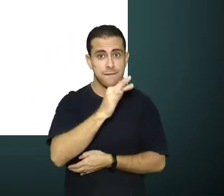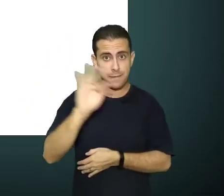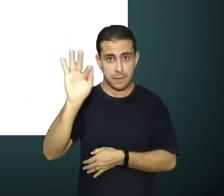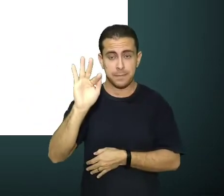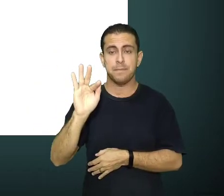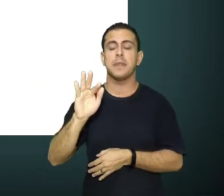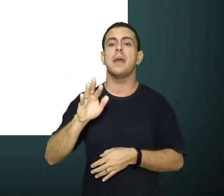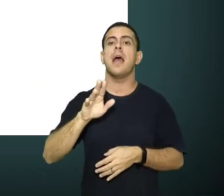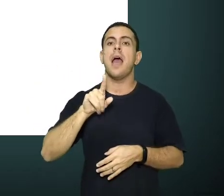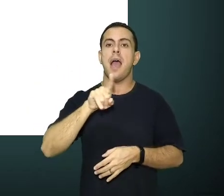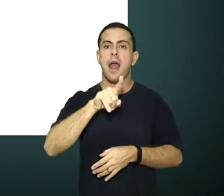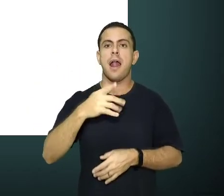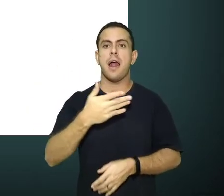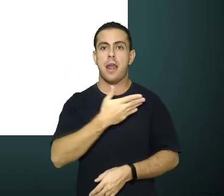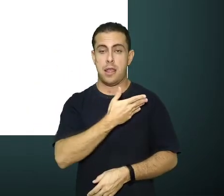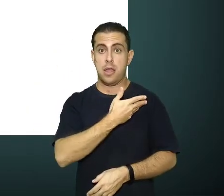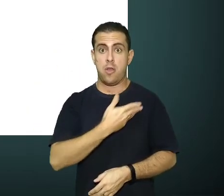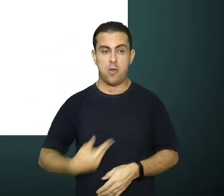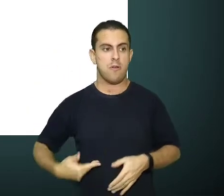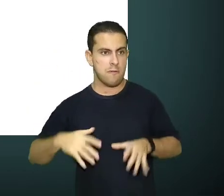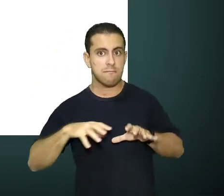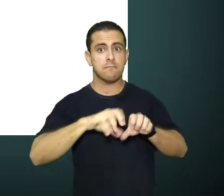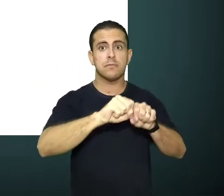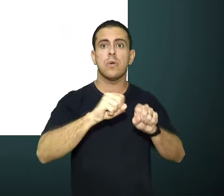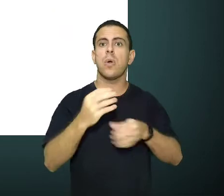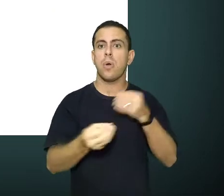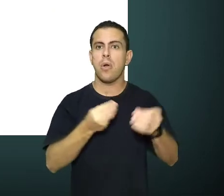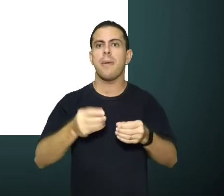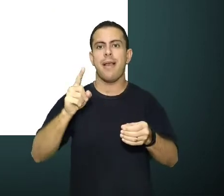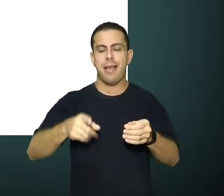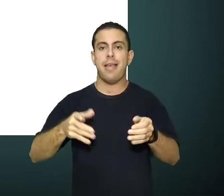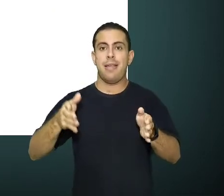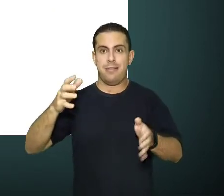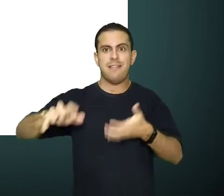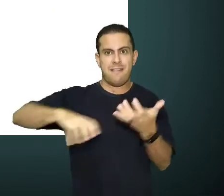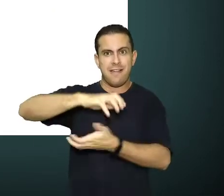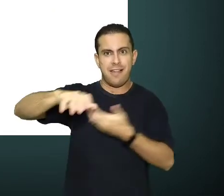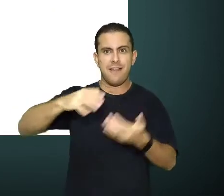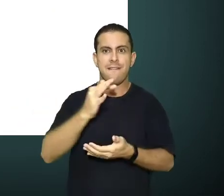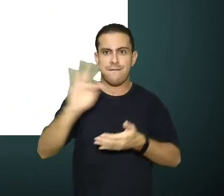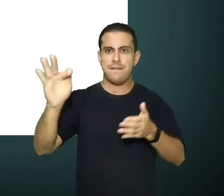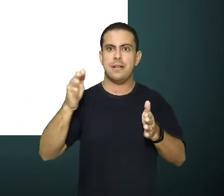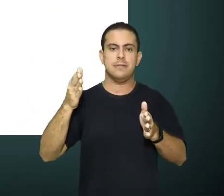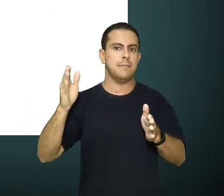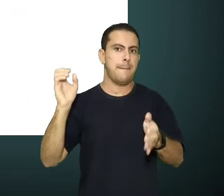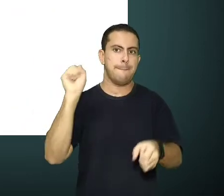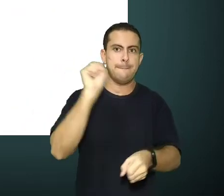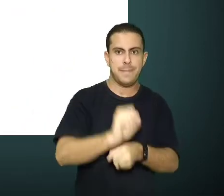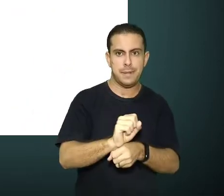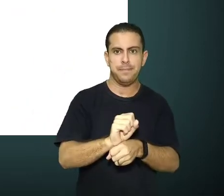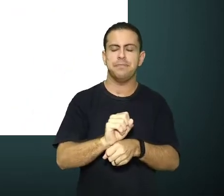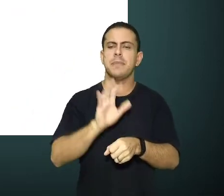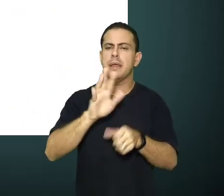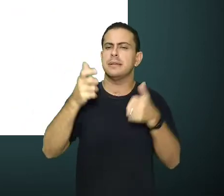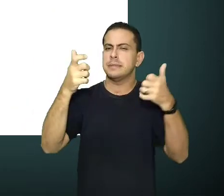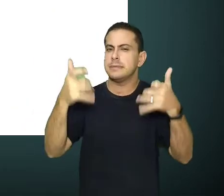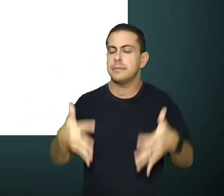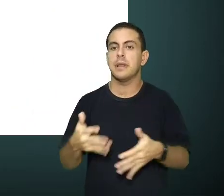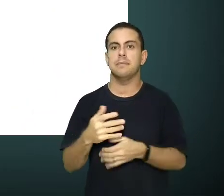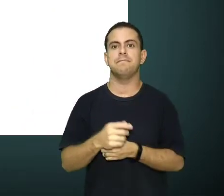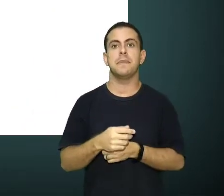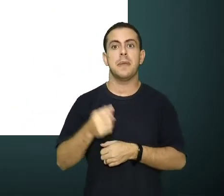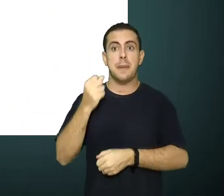Revolução Francesa. E sua tomada de poder marca justamente o final da Revolução. Mas vamos começar do